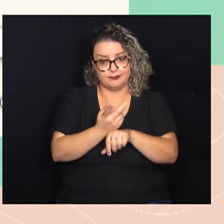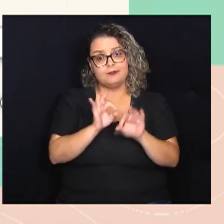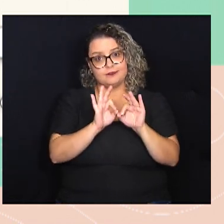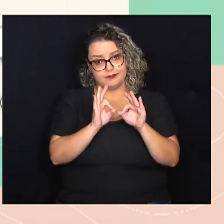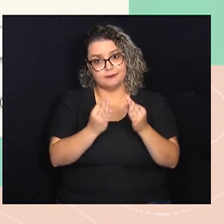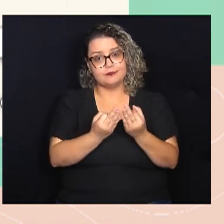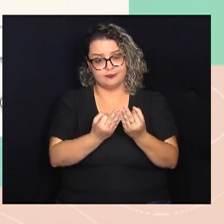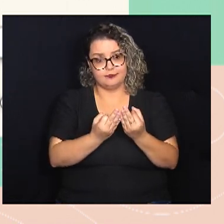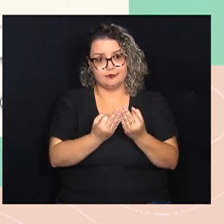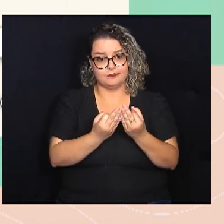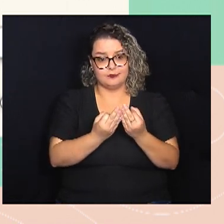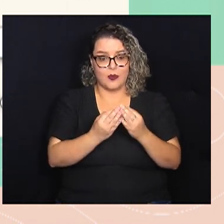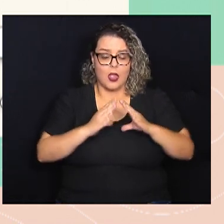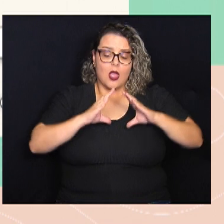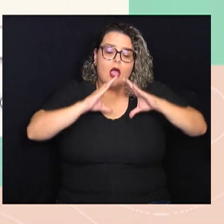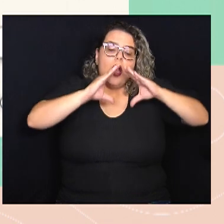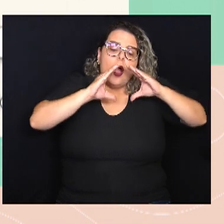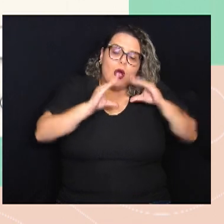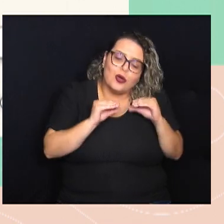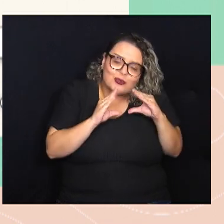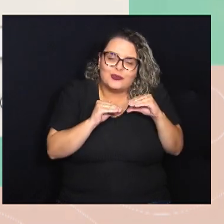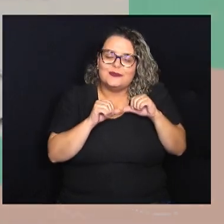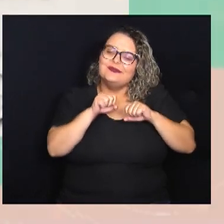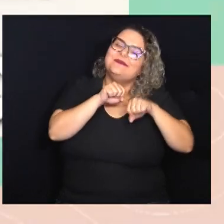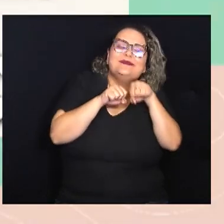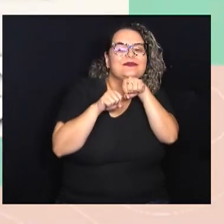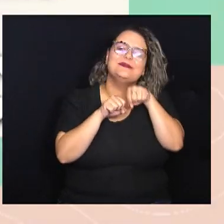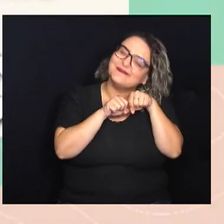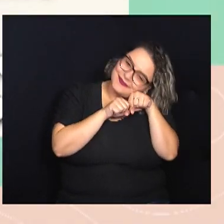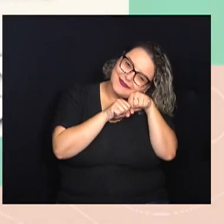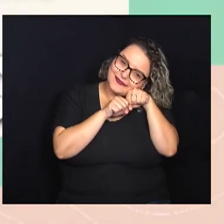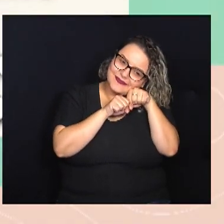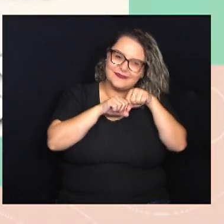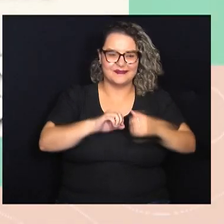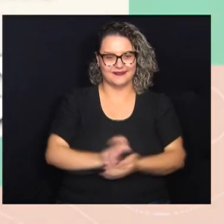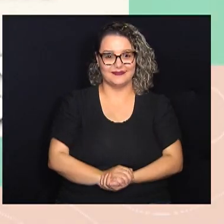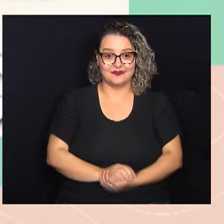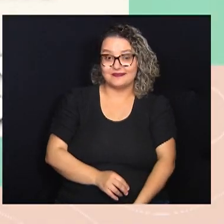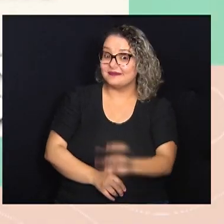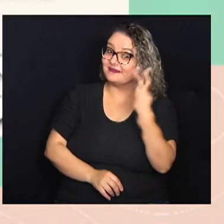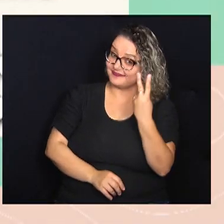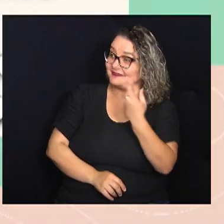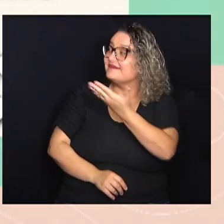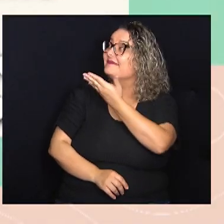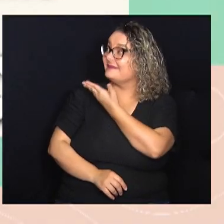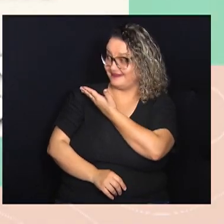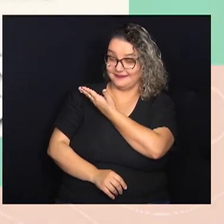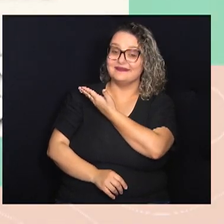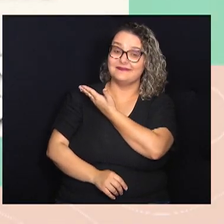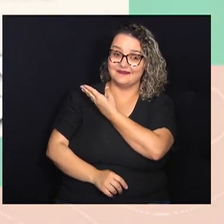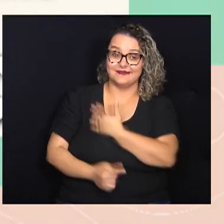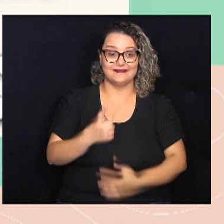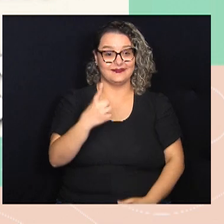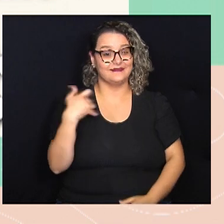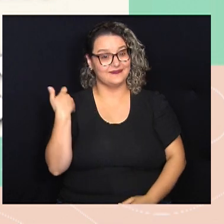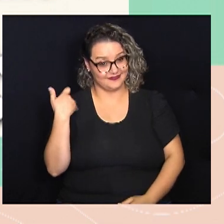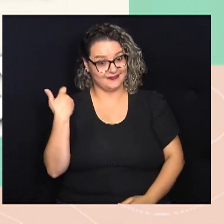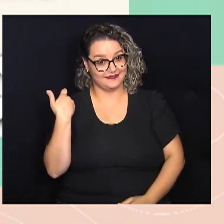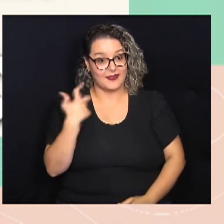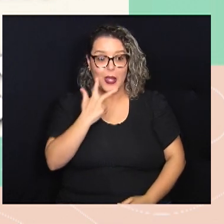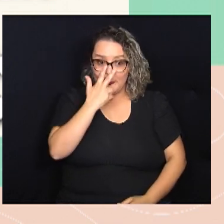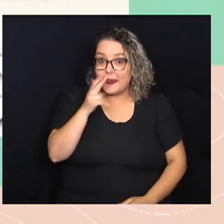Os protetores independentes também têm vários bichinhos esperando por adoção. Esse é o Lion, um pitbull de 10